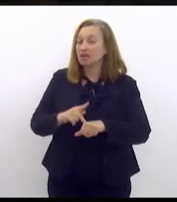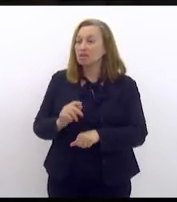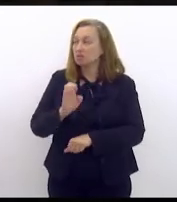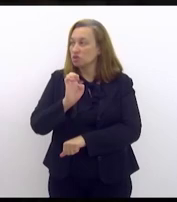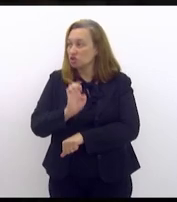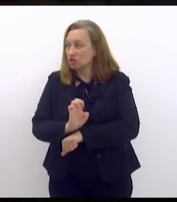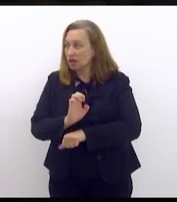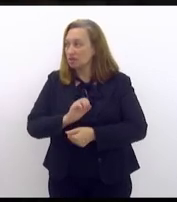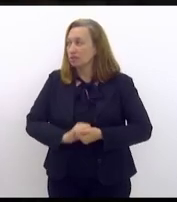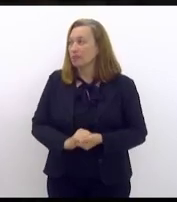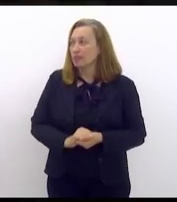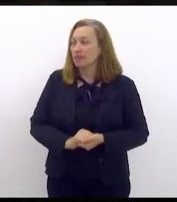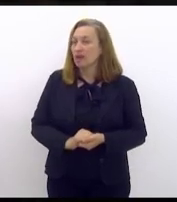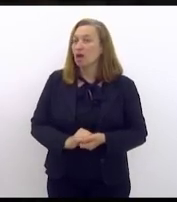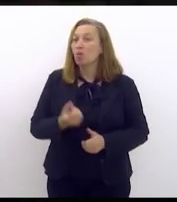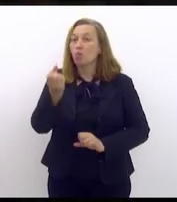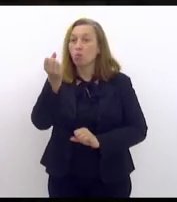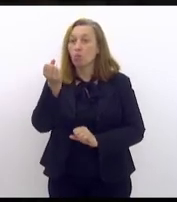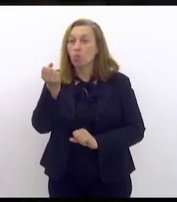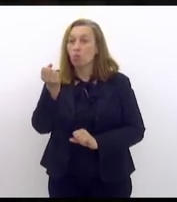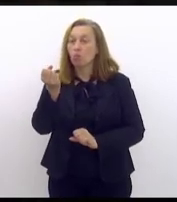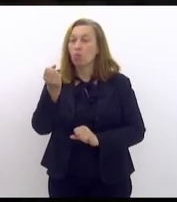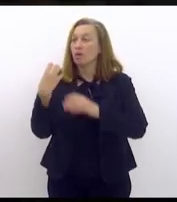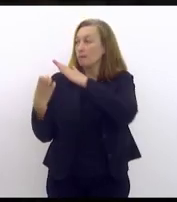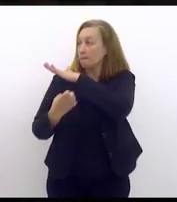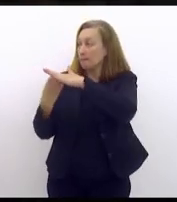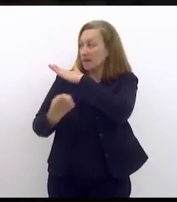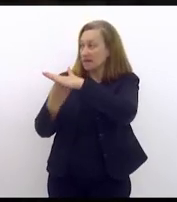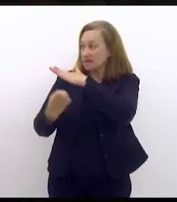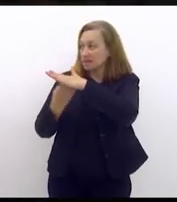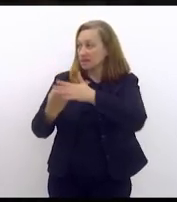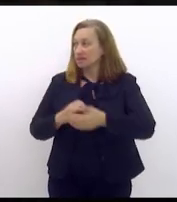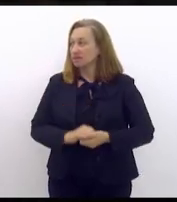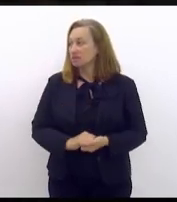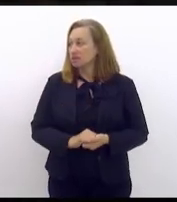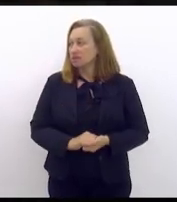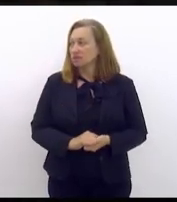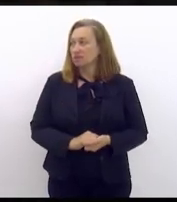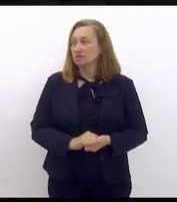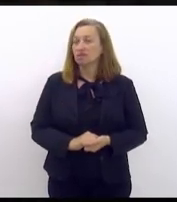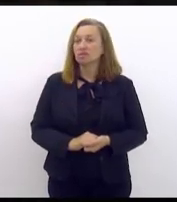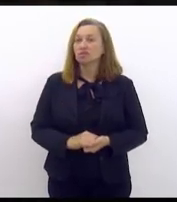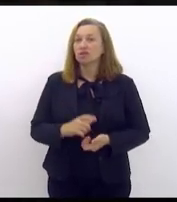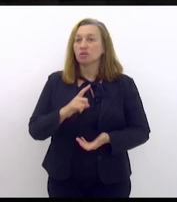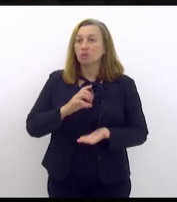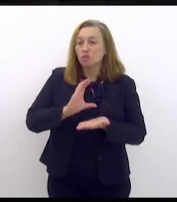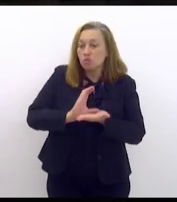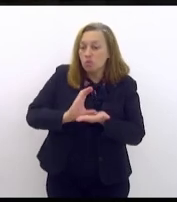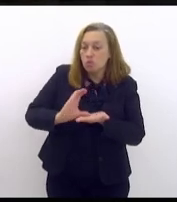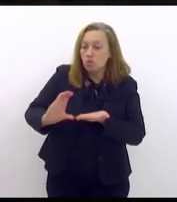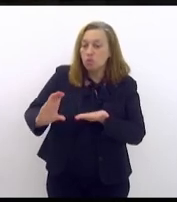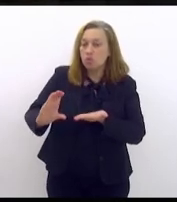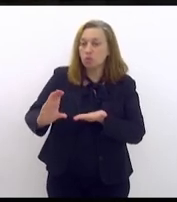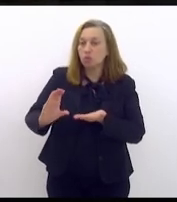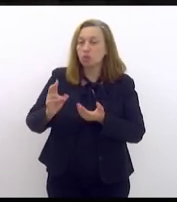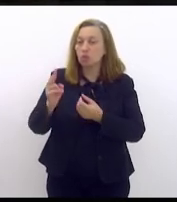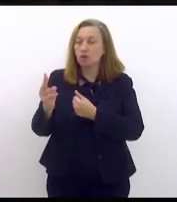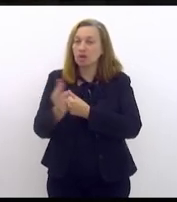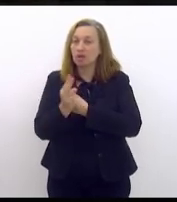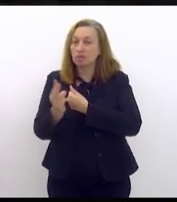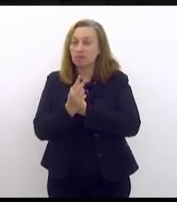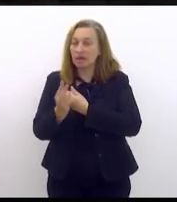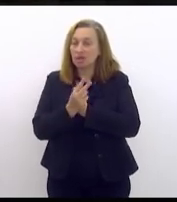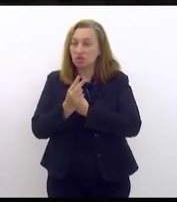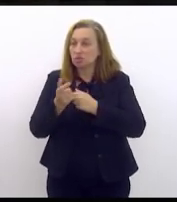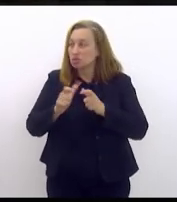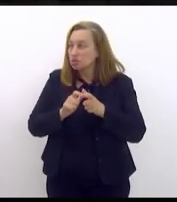Estado, uma empresa, quando toma um montante de recursos por empréstimo muito